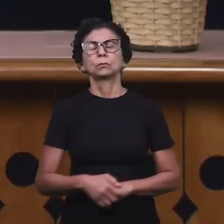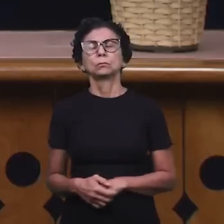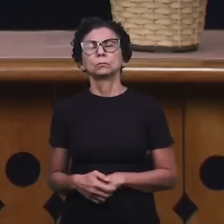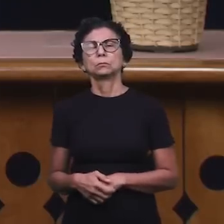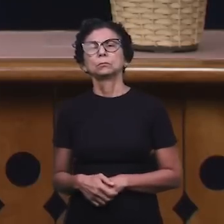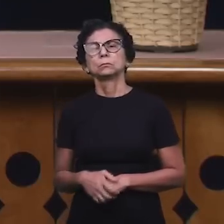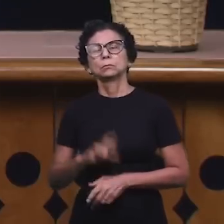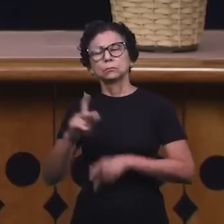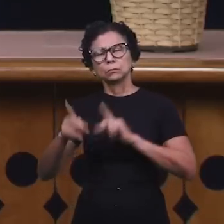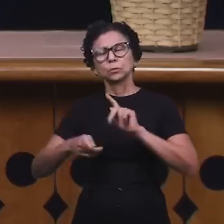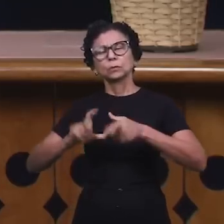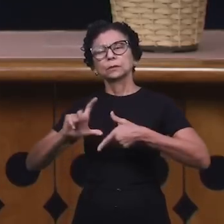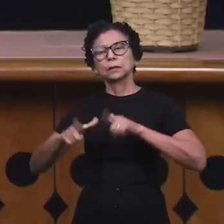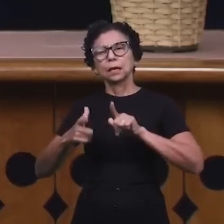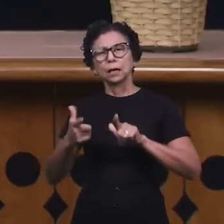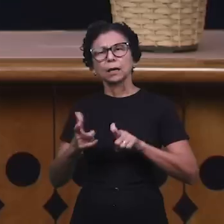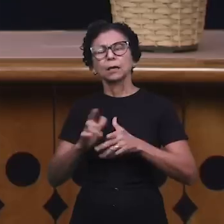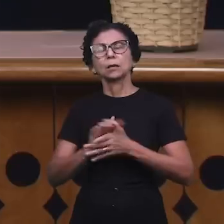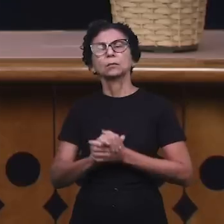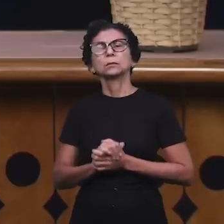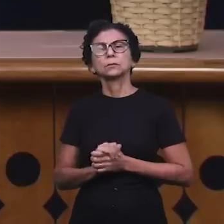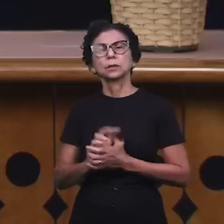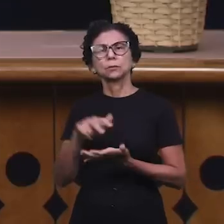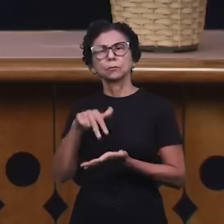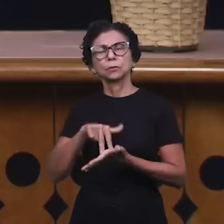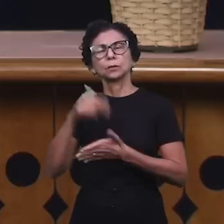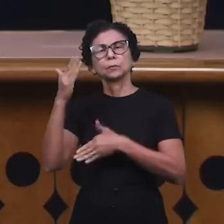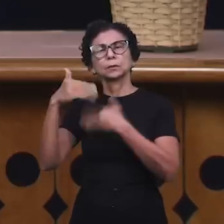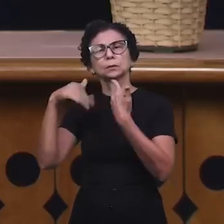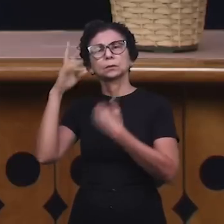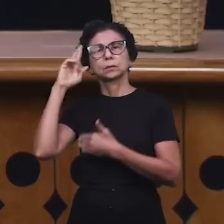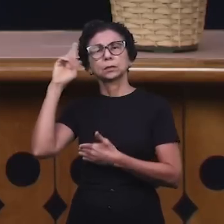Senhor. Então eles esperam esse Messias, não é?